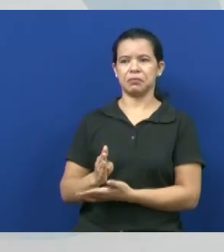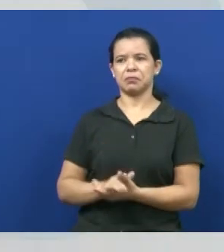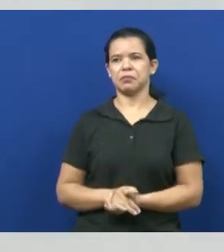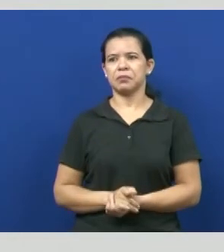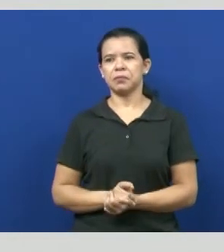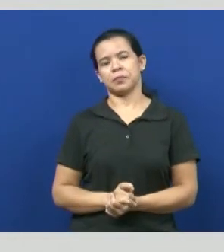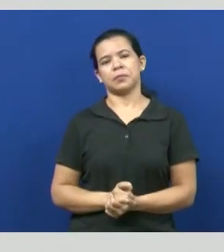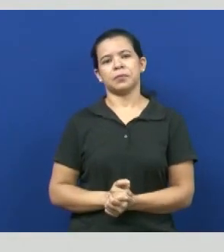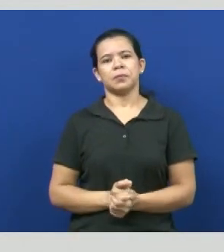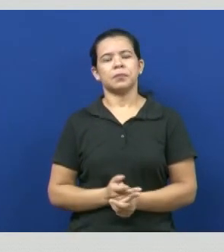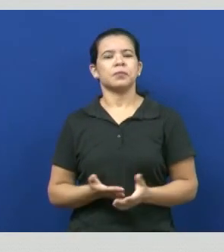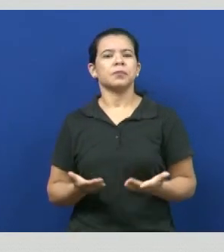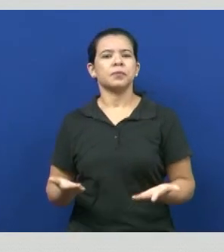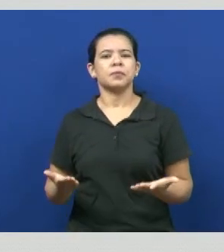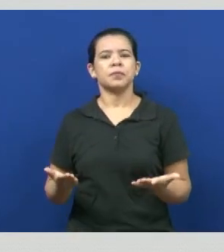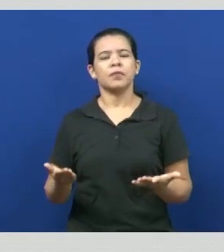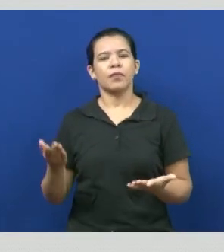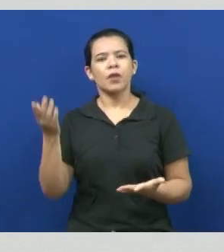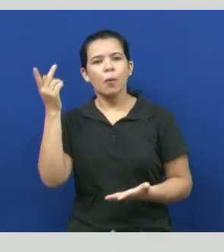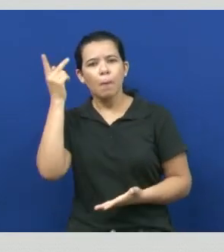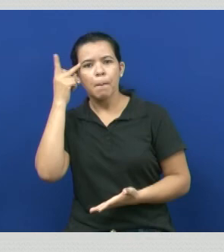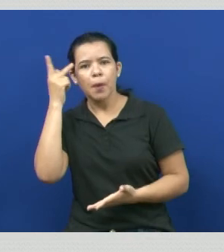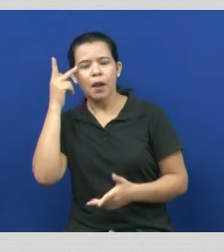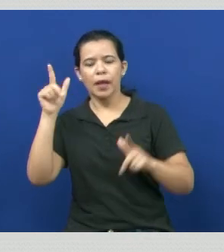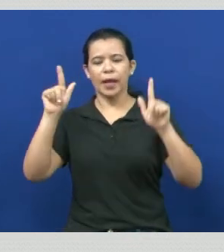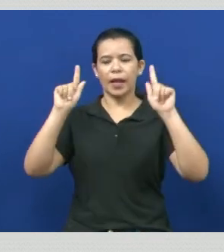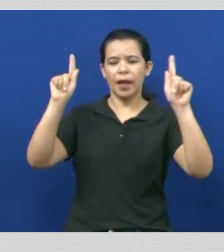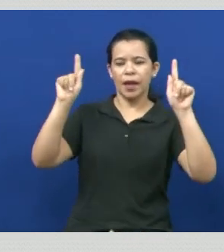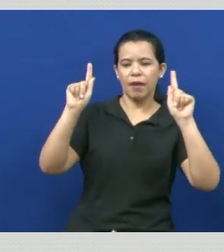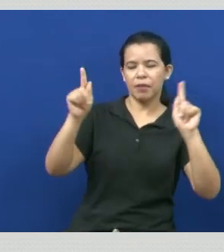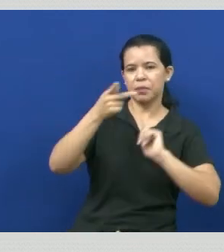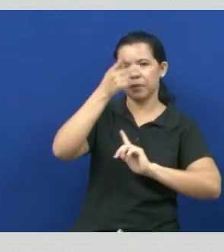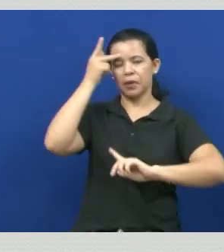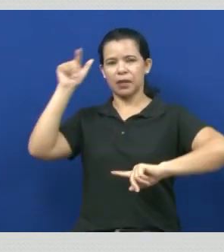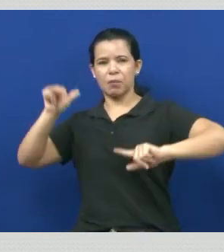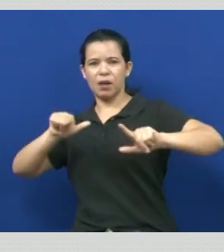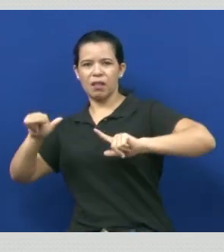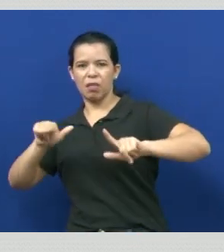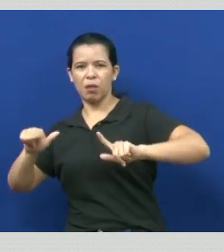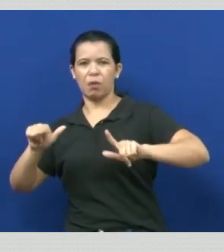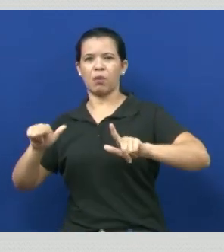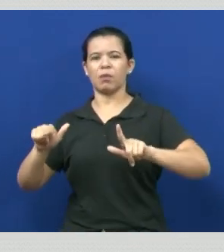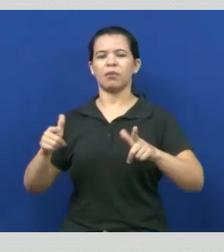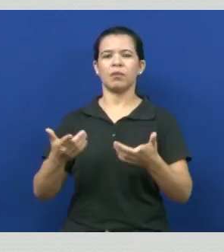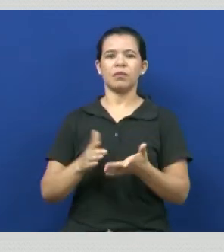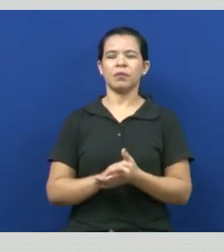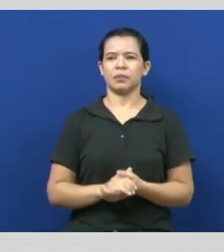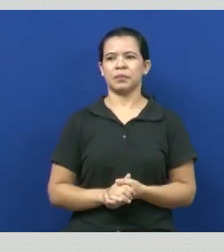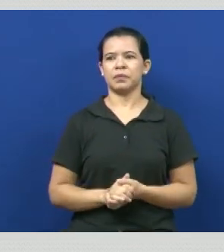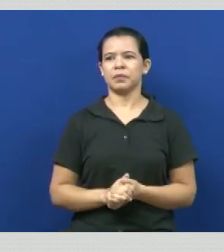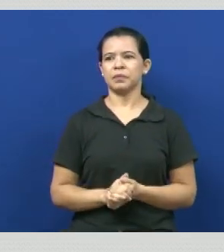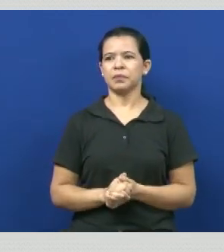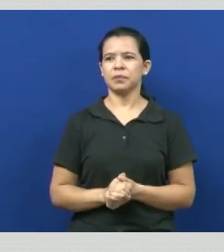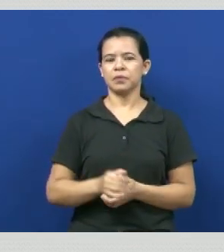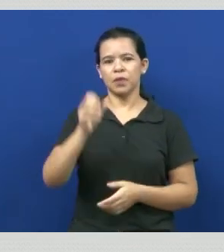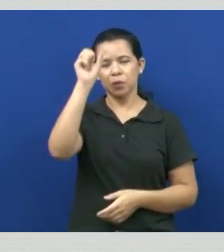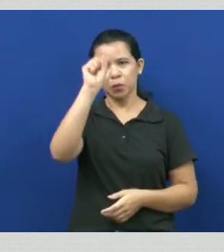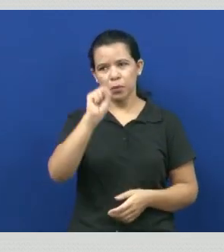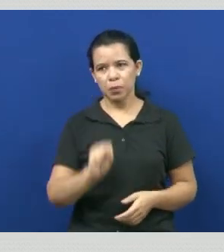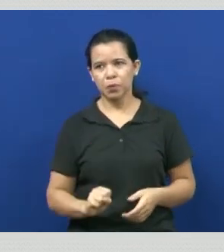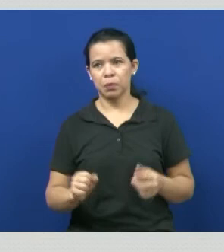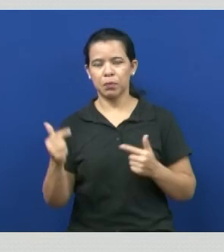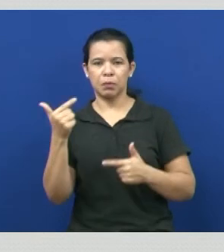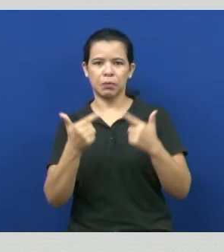slide. São Paulo estava as greves operárias começando a acontecer e no Sul a Guerra do